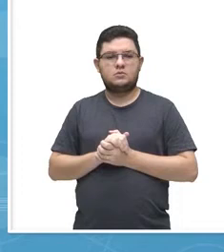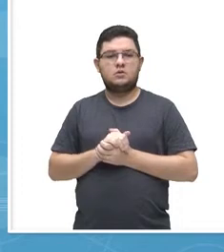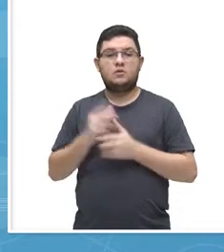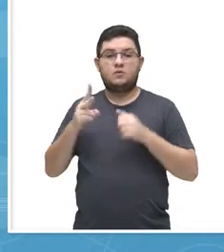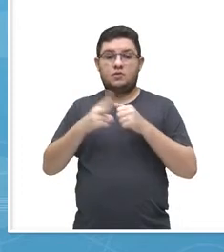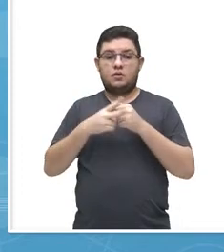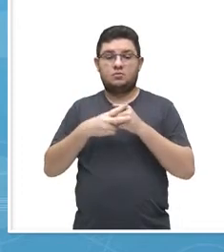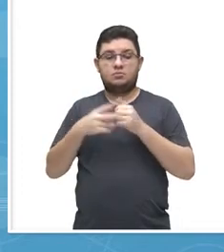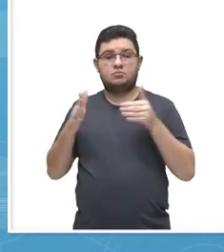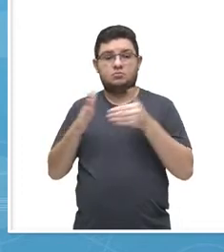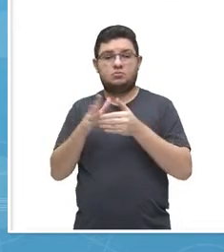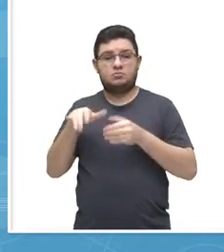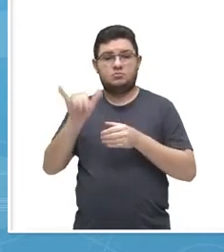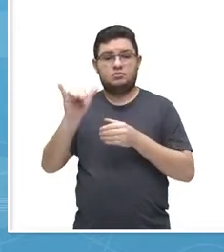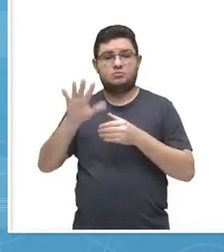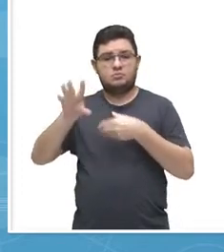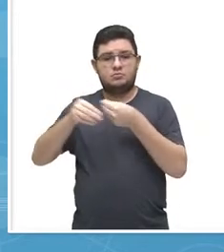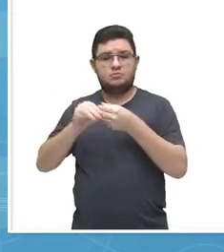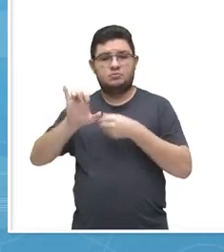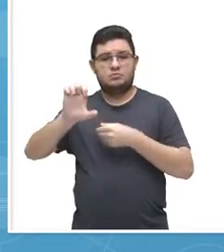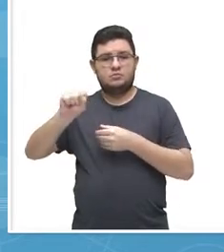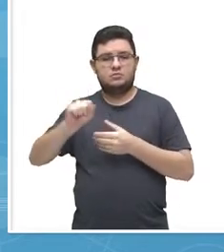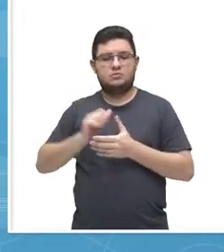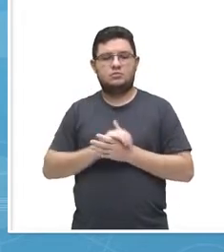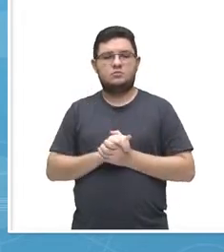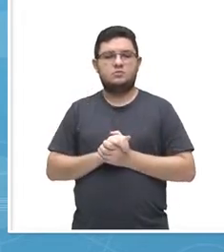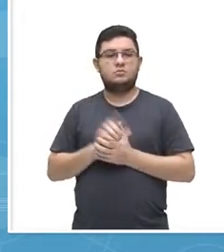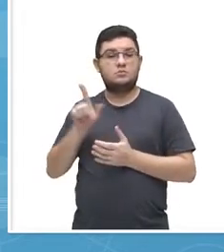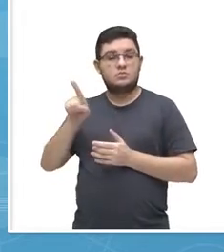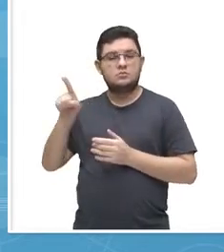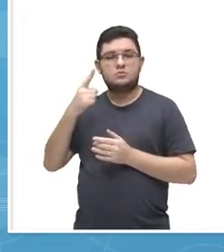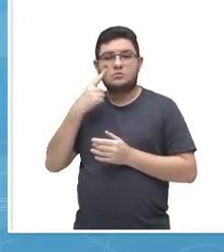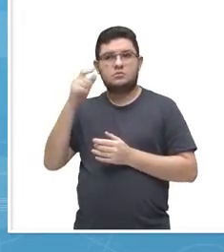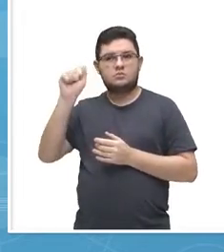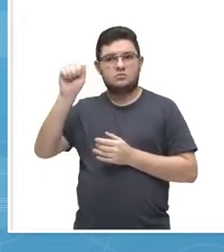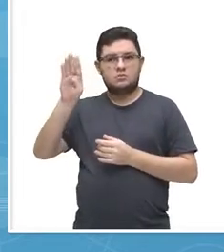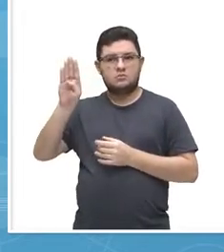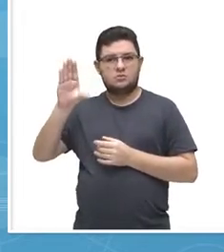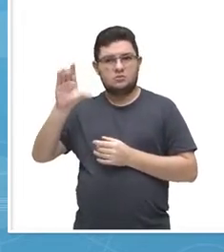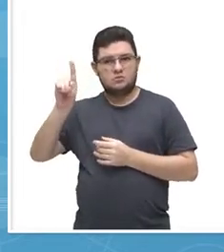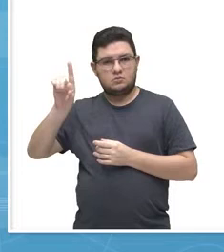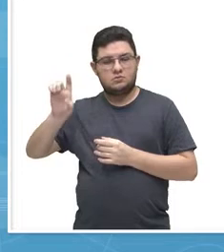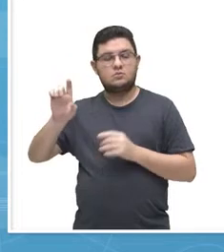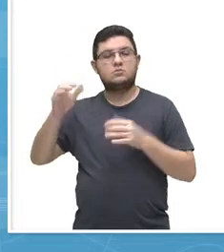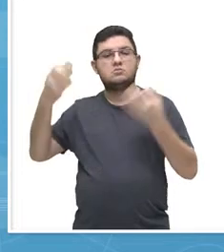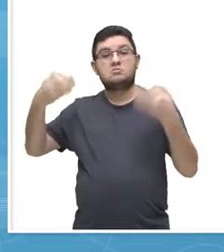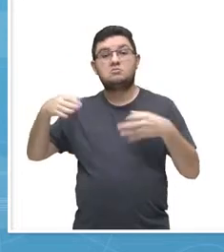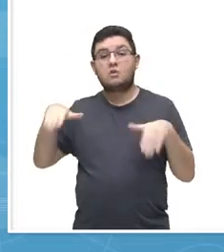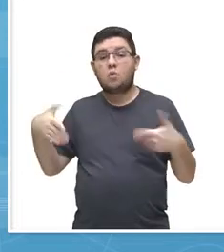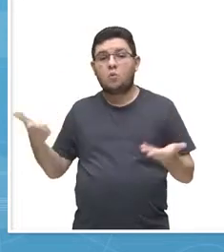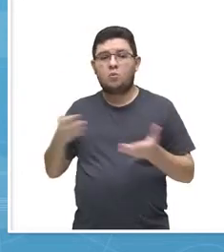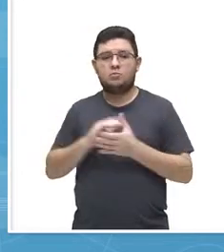em S mudam para ES. Marque a opção aí correta. E na questão número 2,